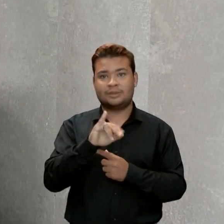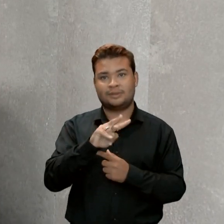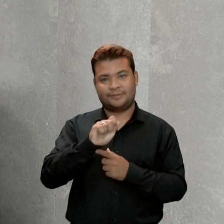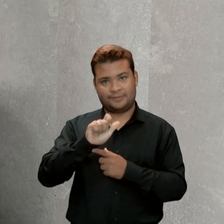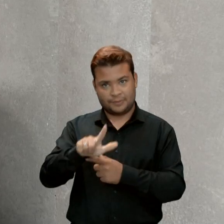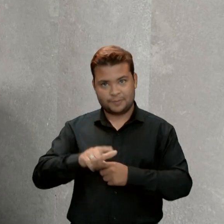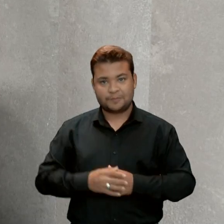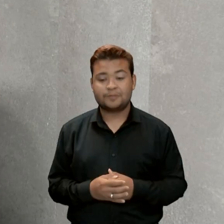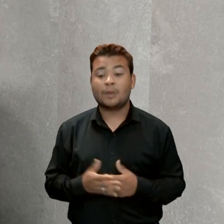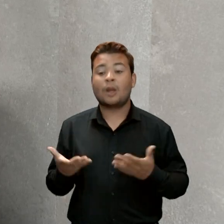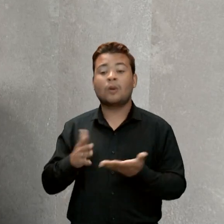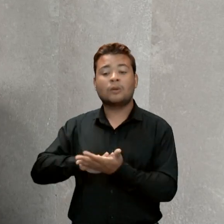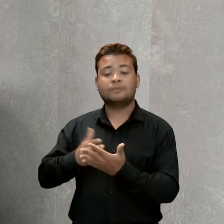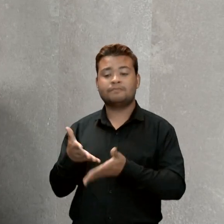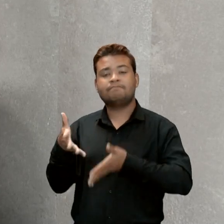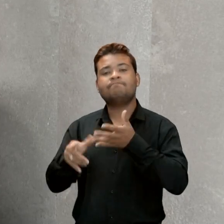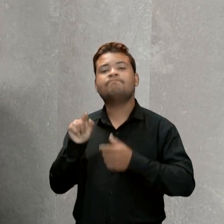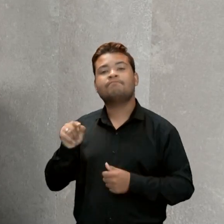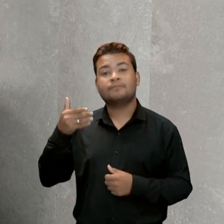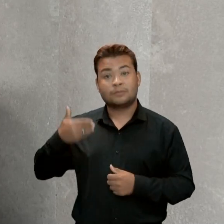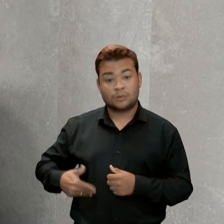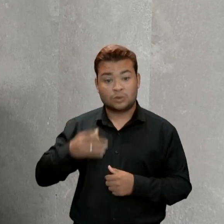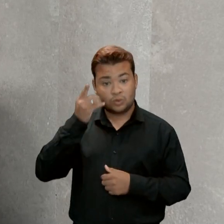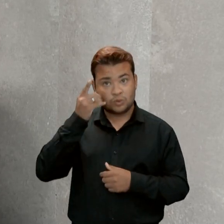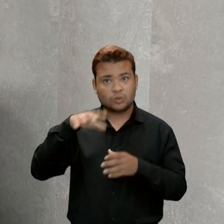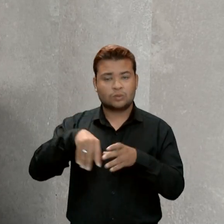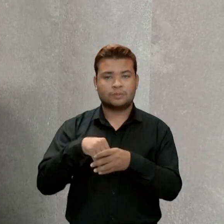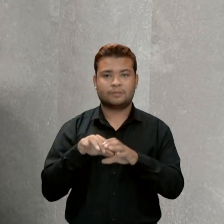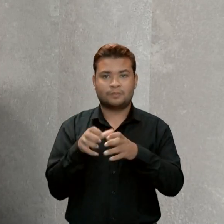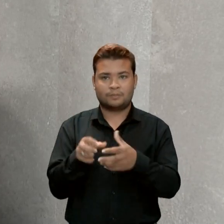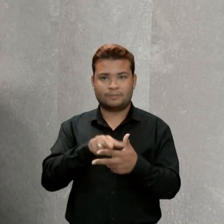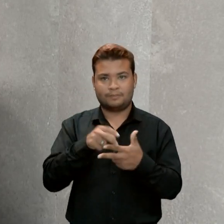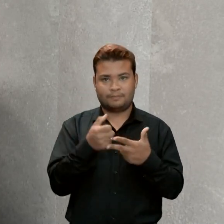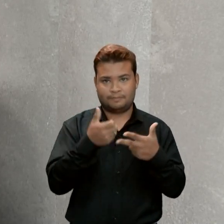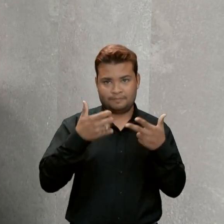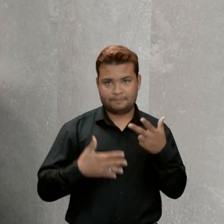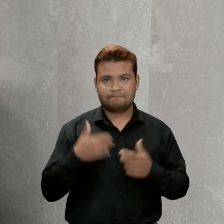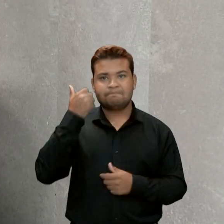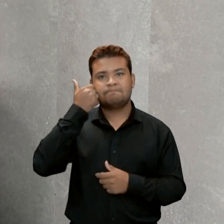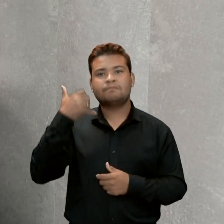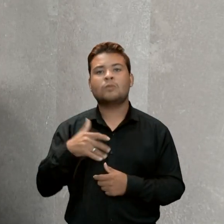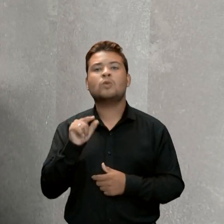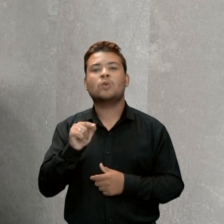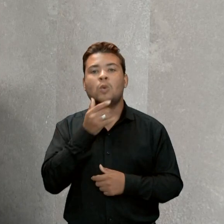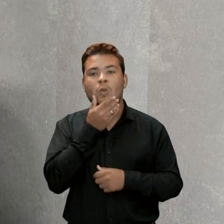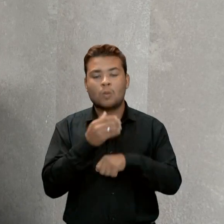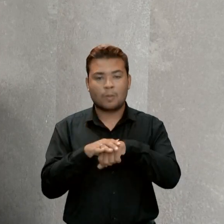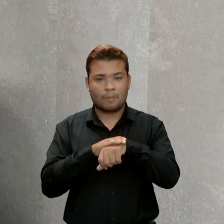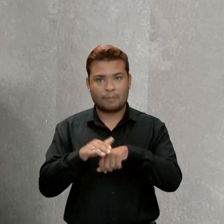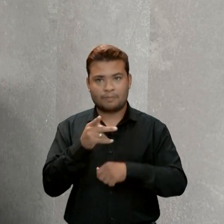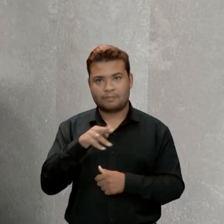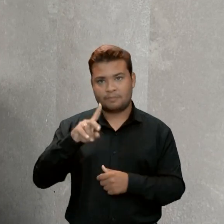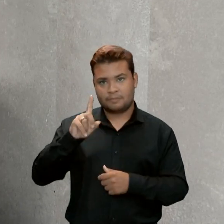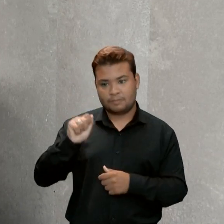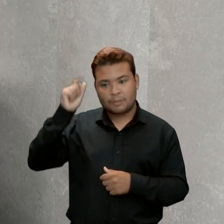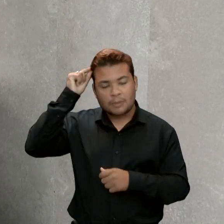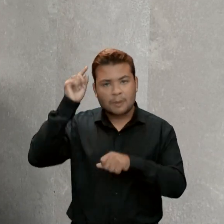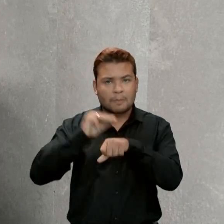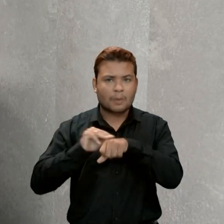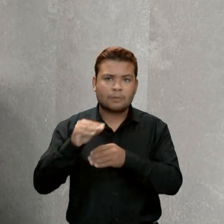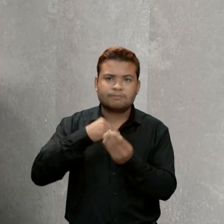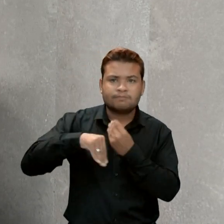nesse bloco, o intérprete de Libras é o Diogo Marques, integrante do Labitave. Ele se descreve como um homem de pele parda, com cabelos